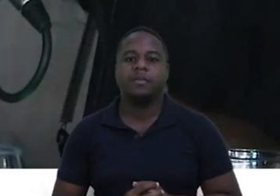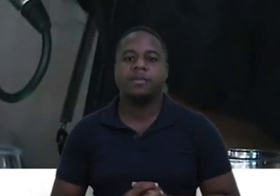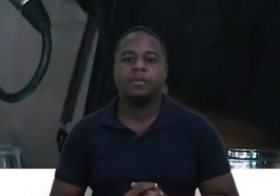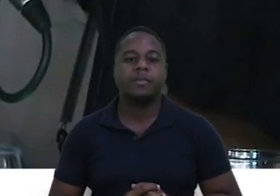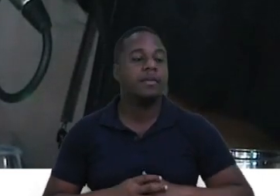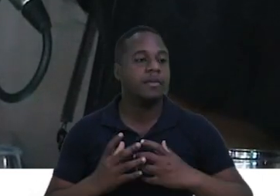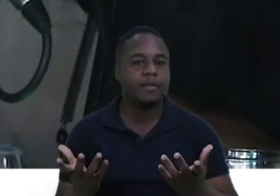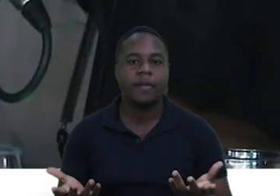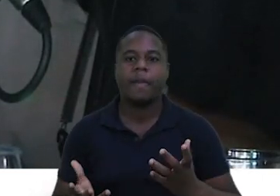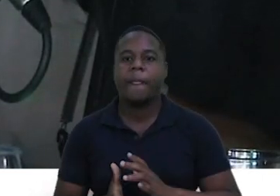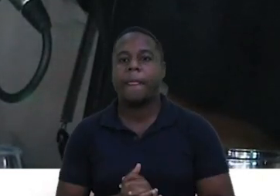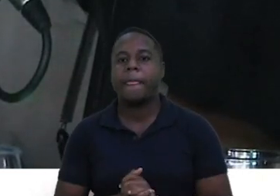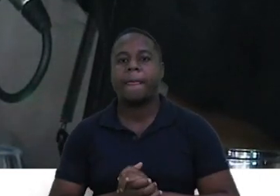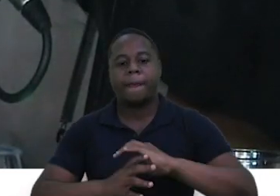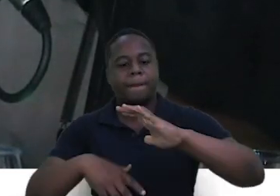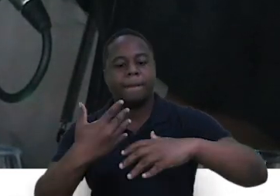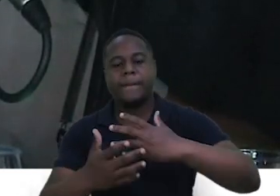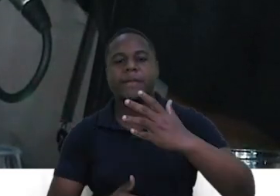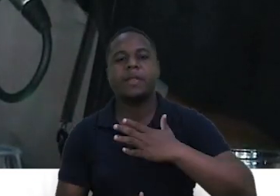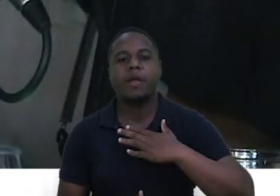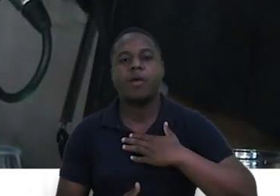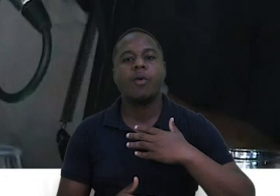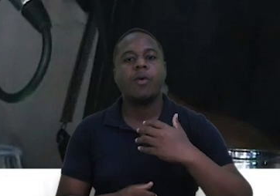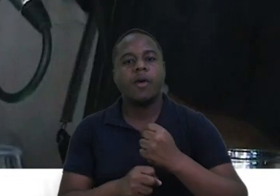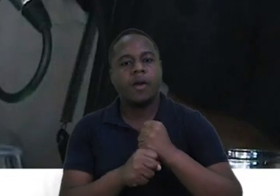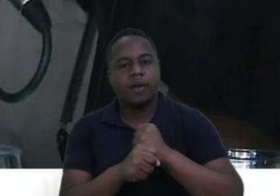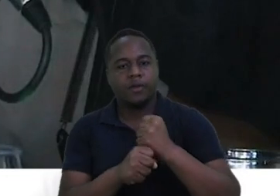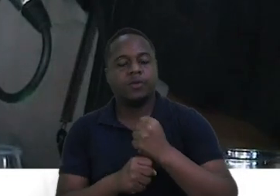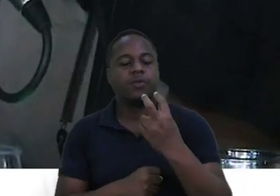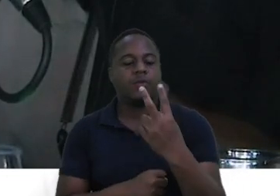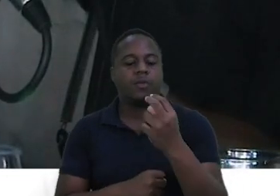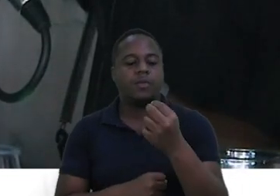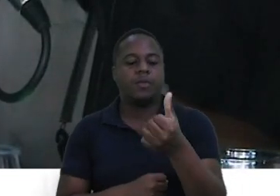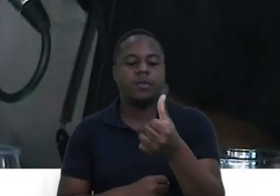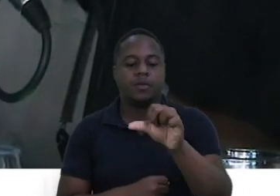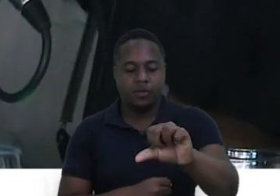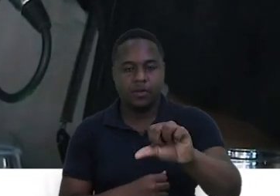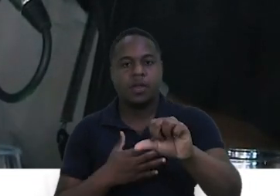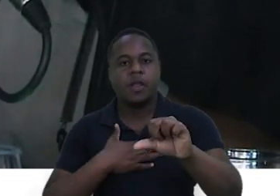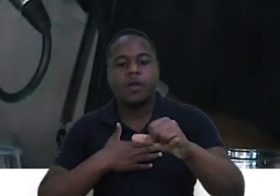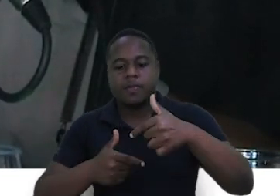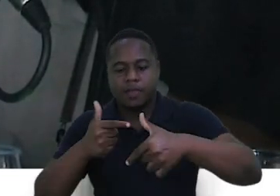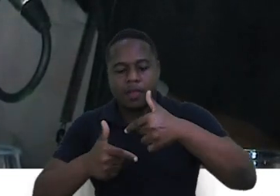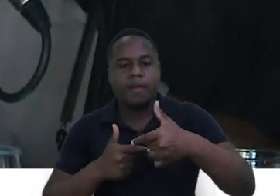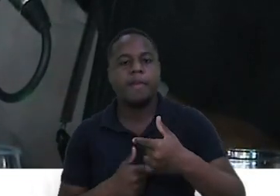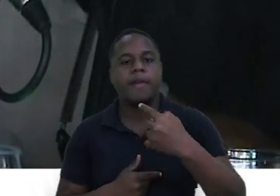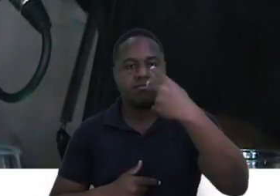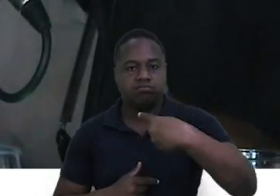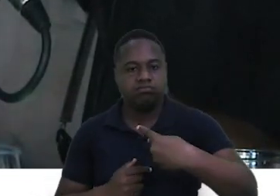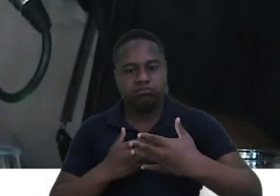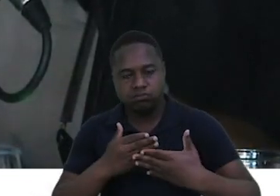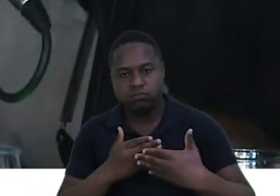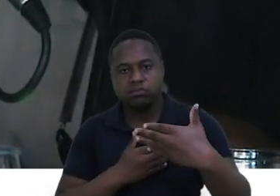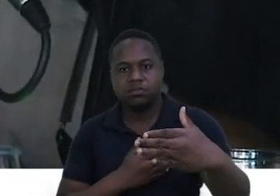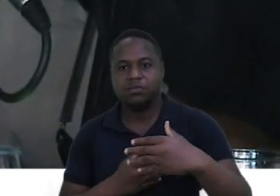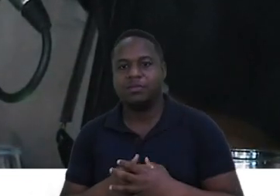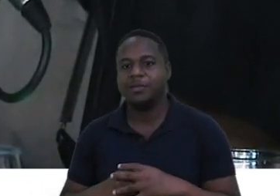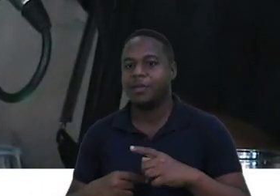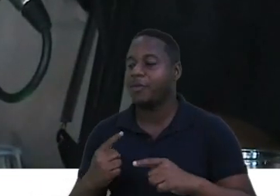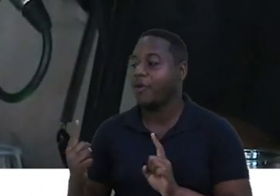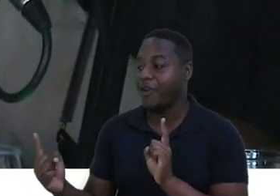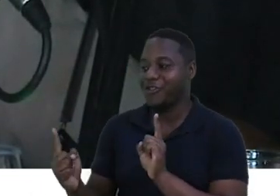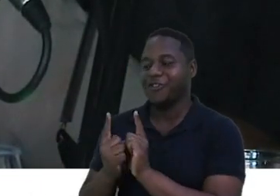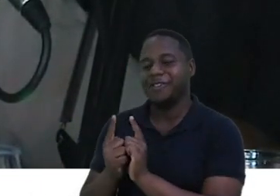E é isso. E aí, desde 2019, eu comecei a desenvolver meu trabalho independente. E aí foi quando a gente se conheceu